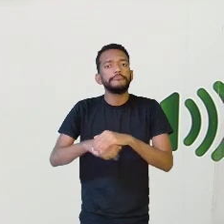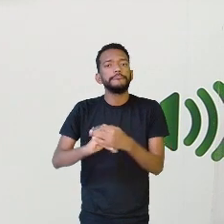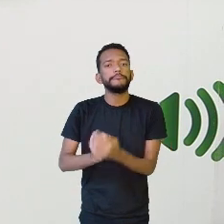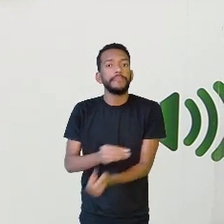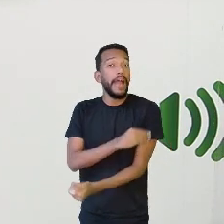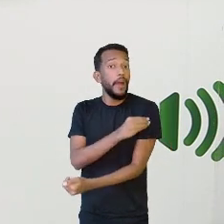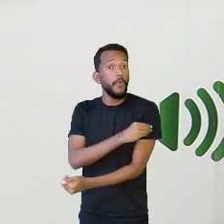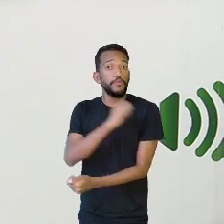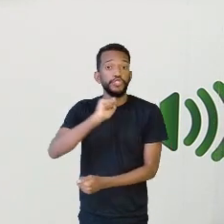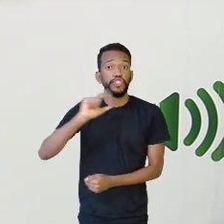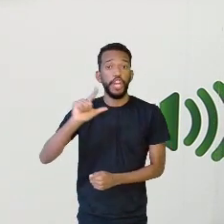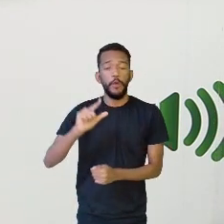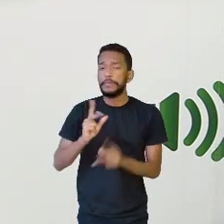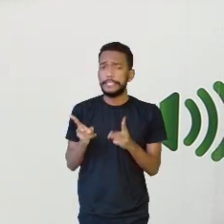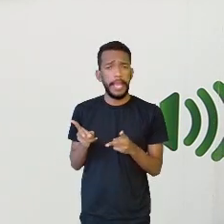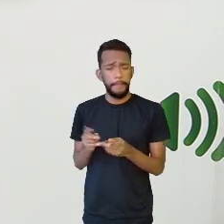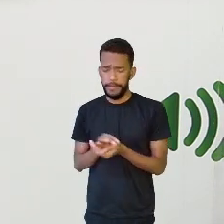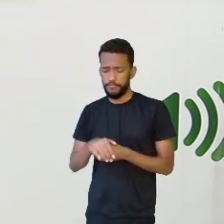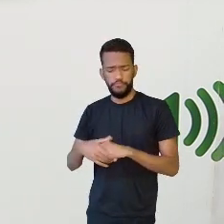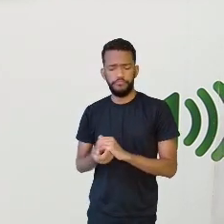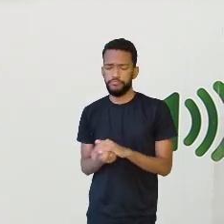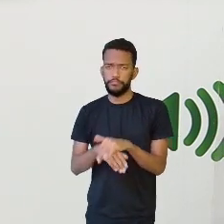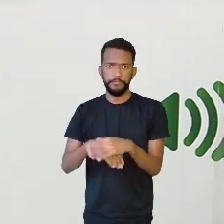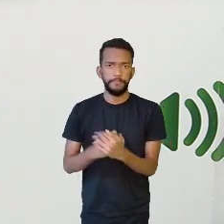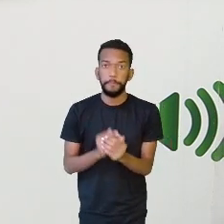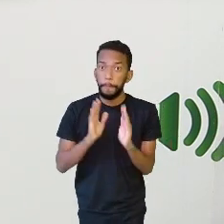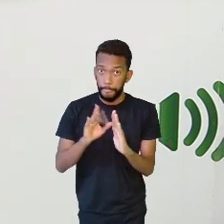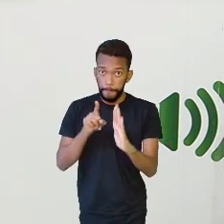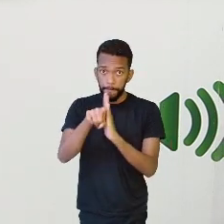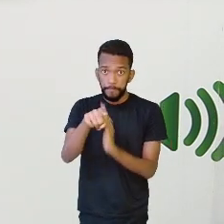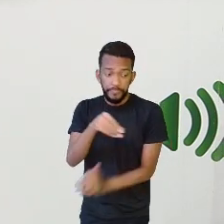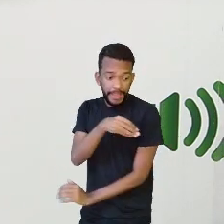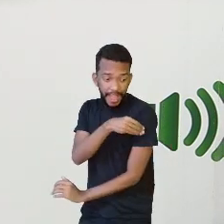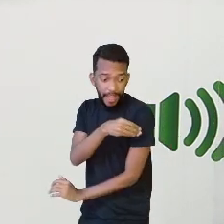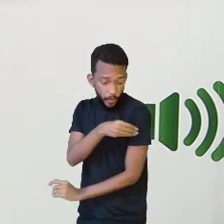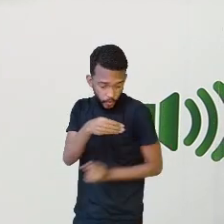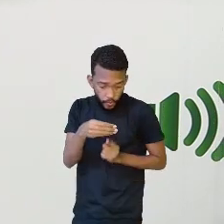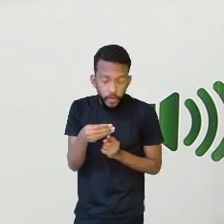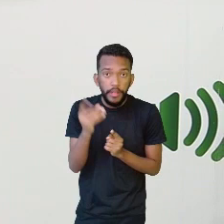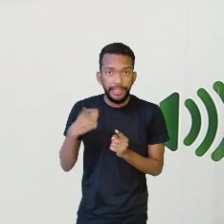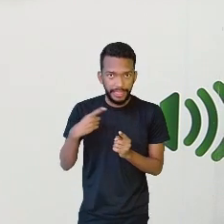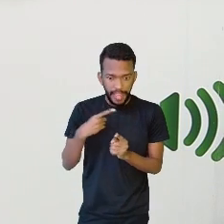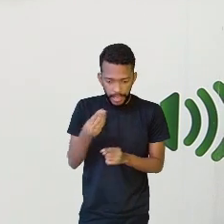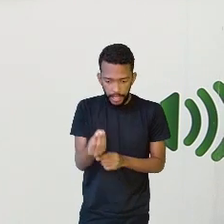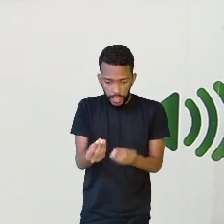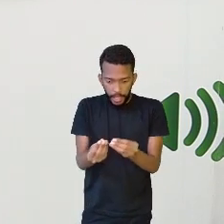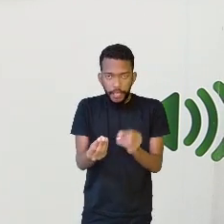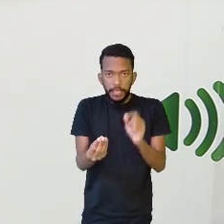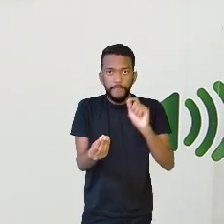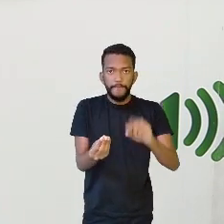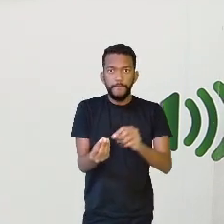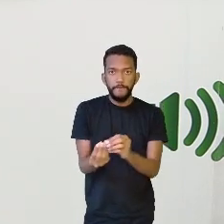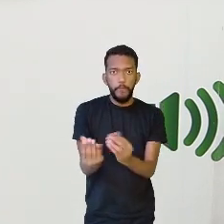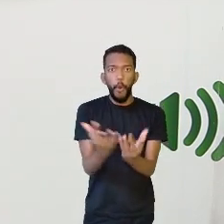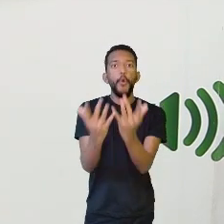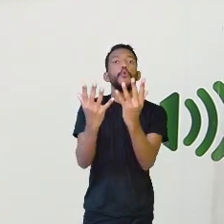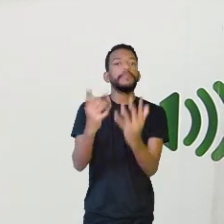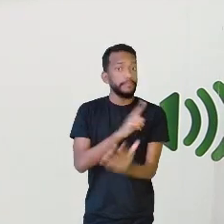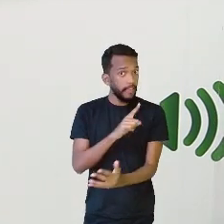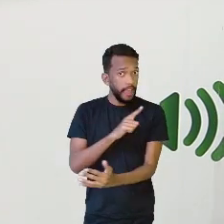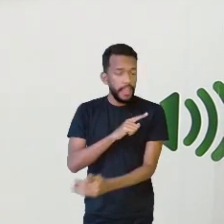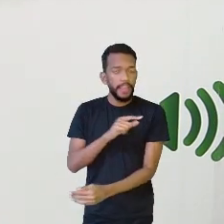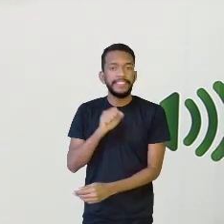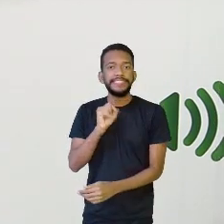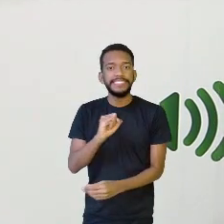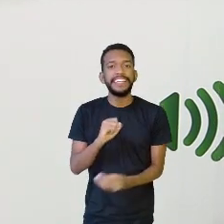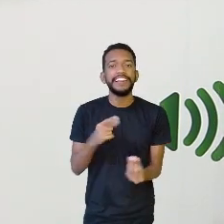mãos aí com o álcool em gel. O álcool, ele é um combustível, né? Se você acender um palito de